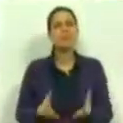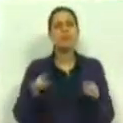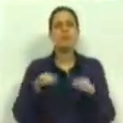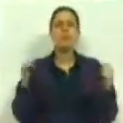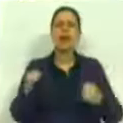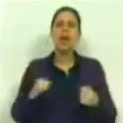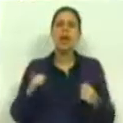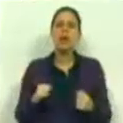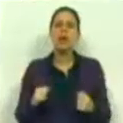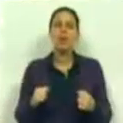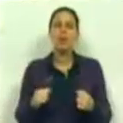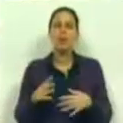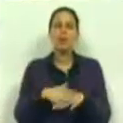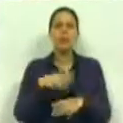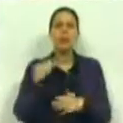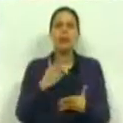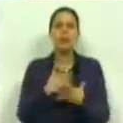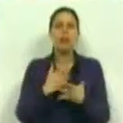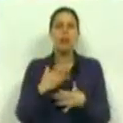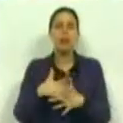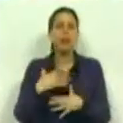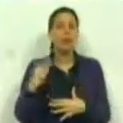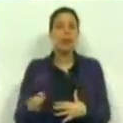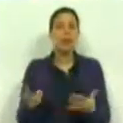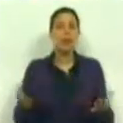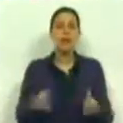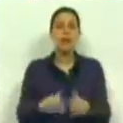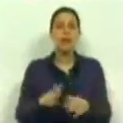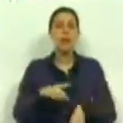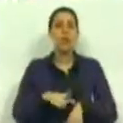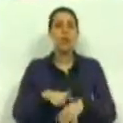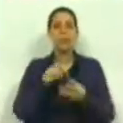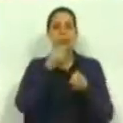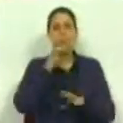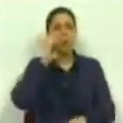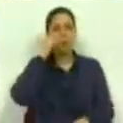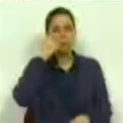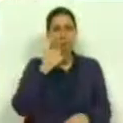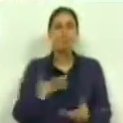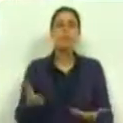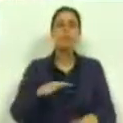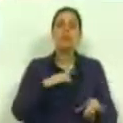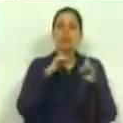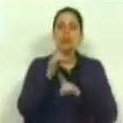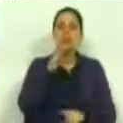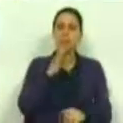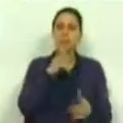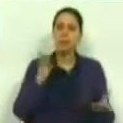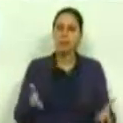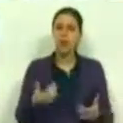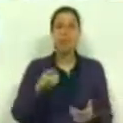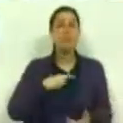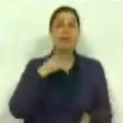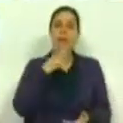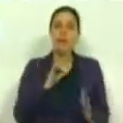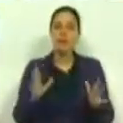que este acordo veio tarde demais e que tinha havido tempo perdido. Senhores deputados, eu